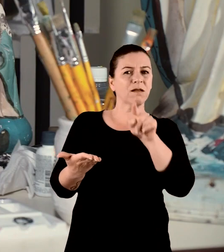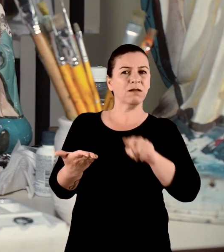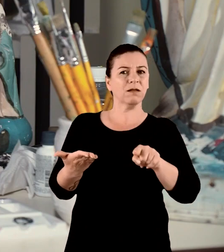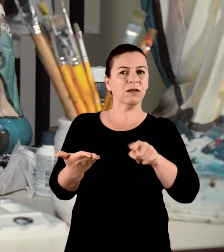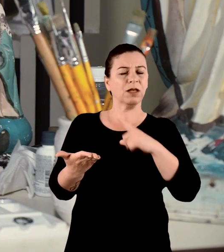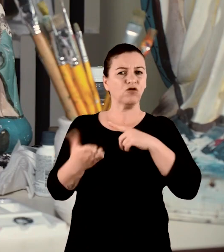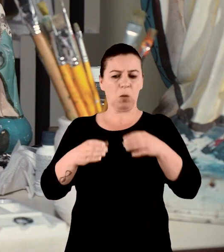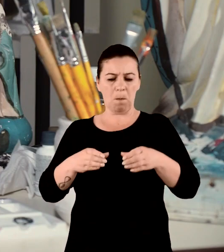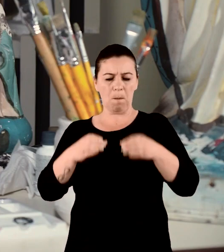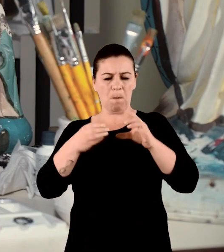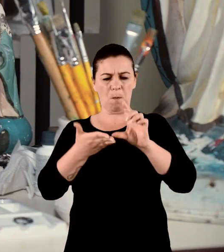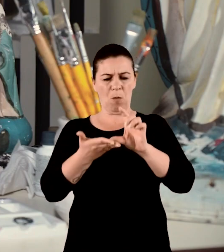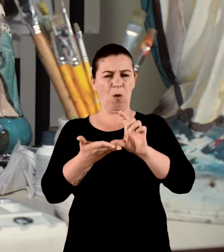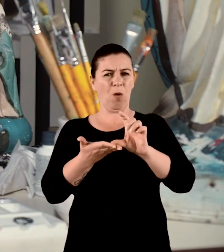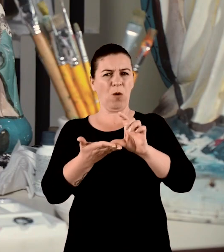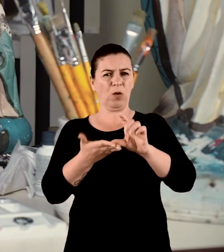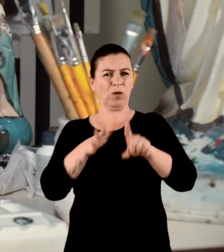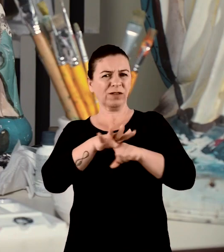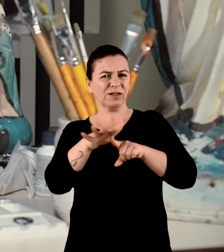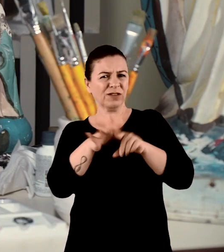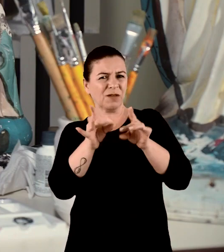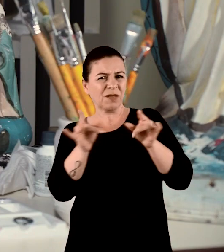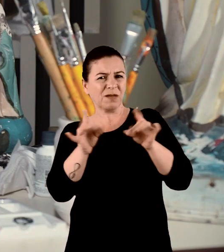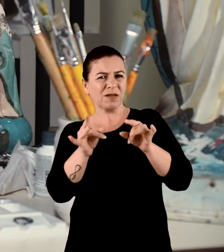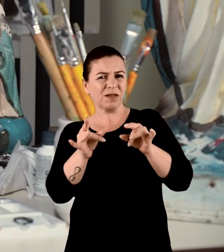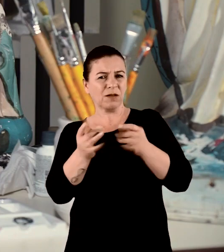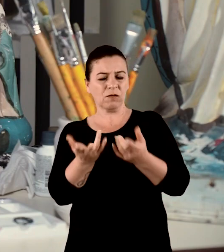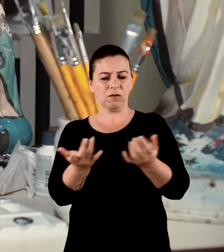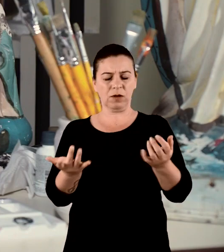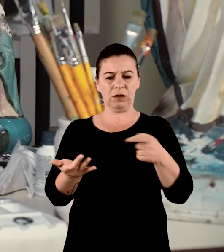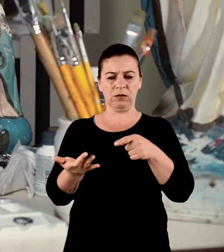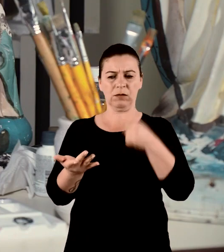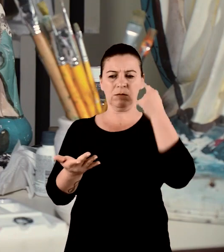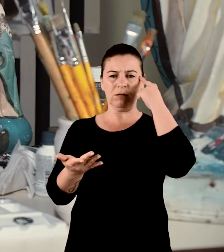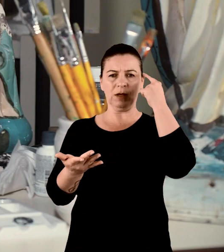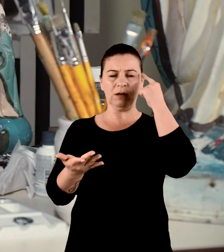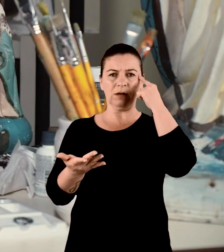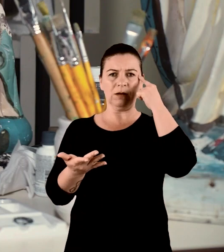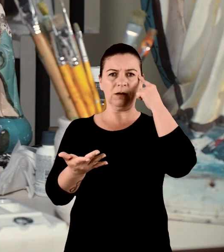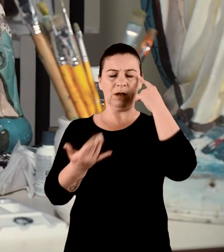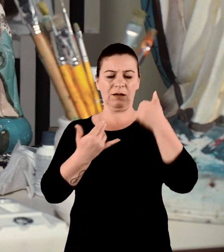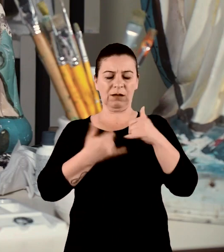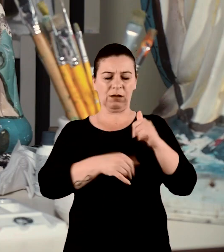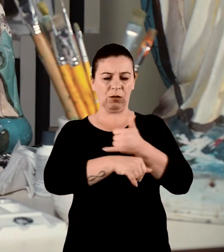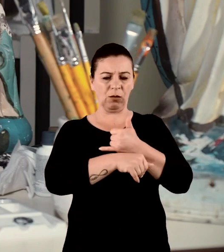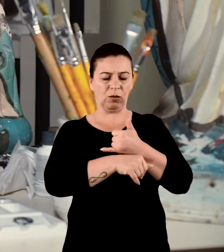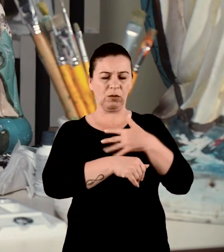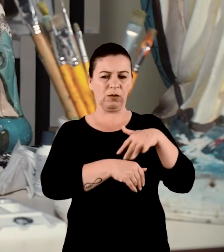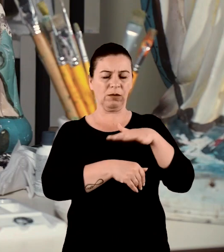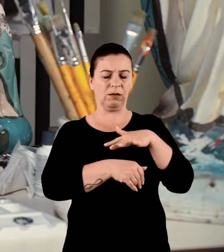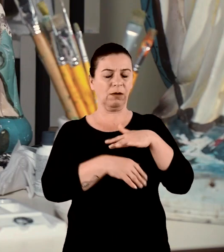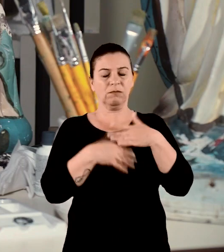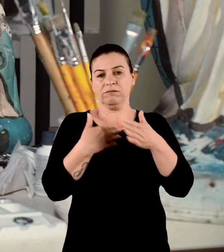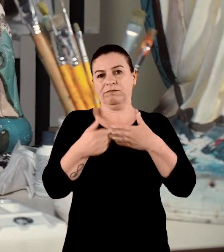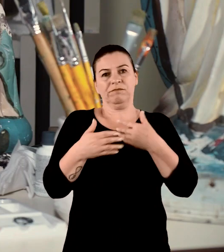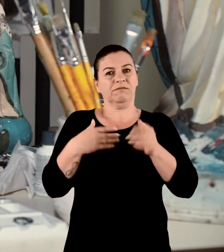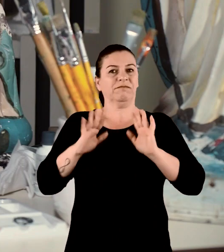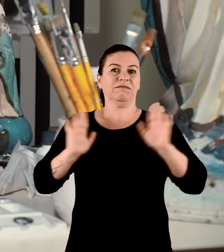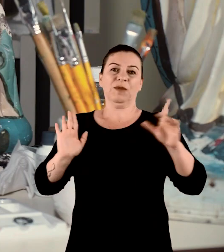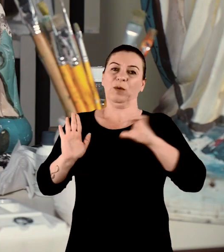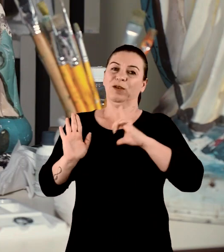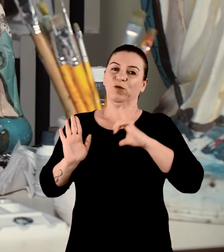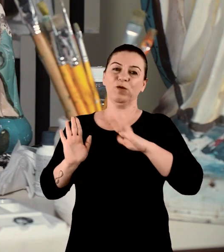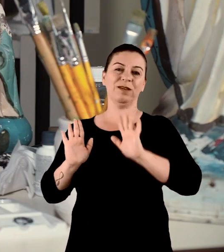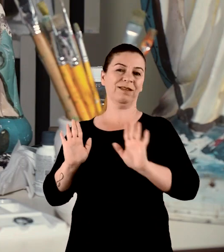uns bolos de farinha desse tamanho frito. Eu pensei em colesterol, falei, o colesterol que se dane, era o que tinha.